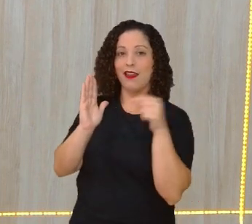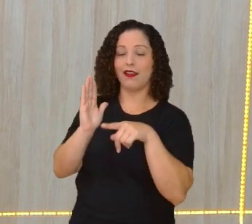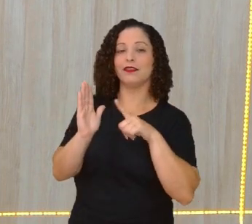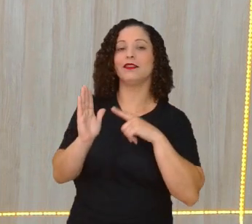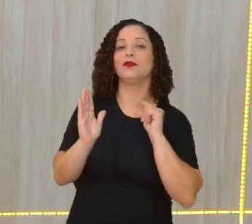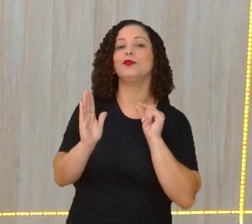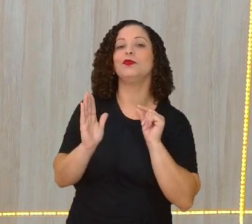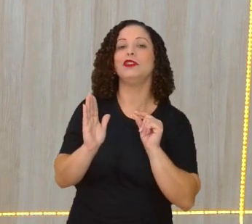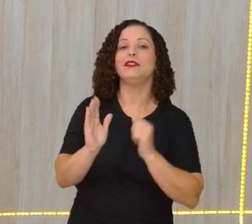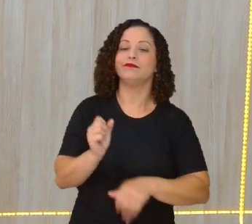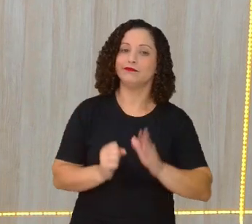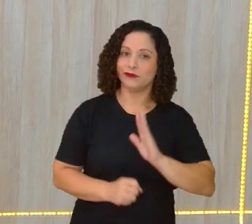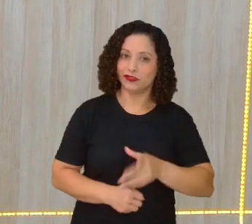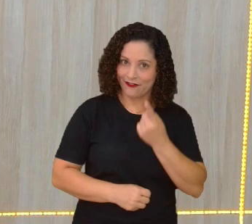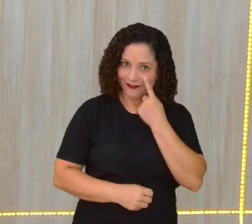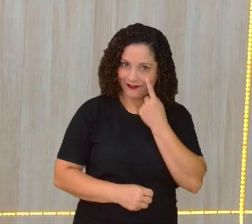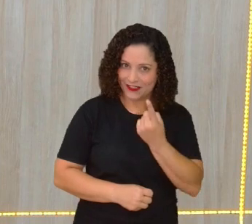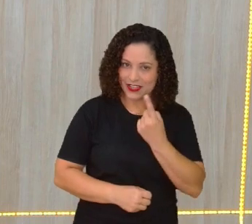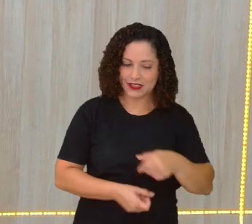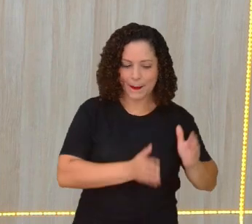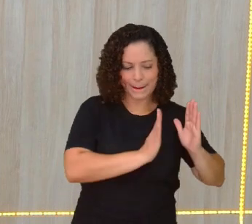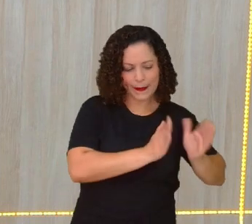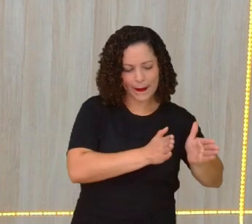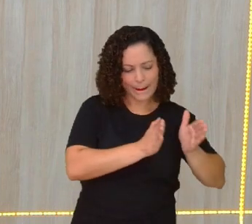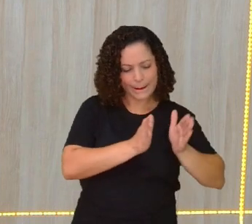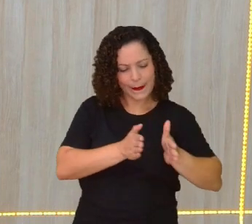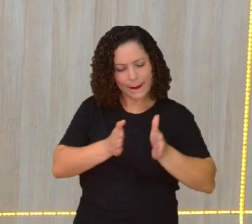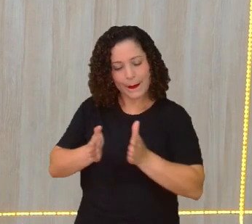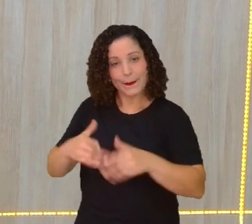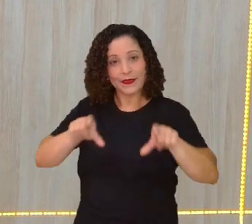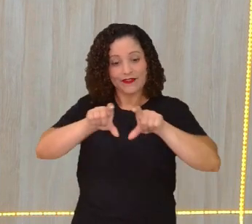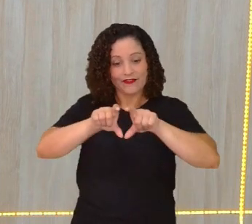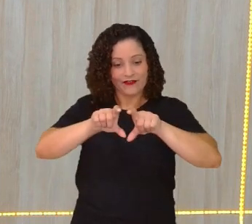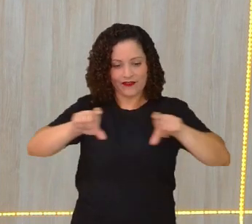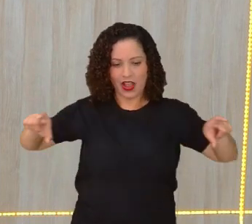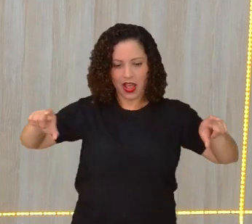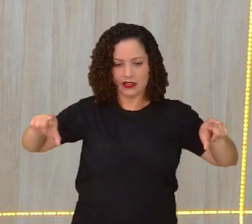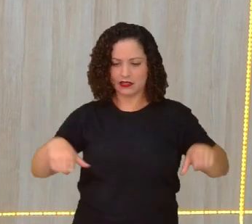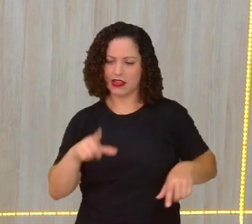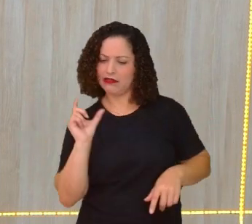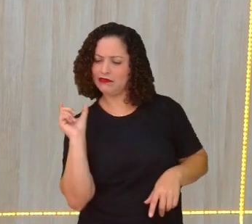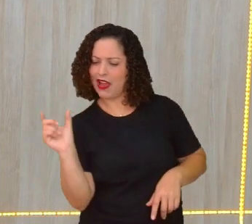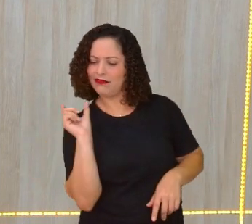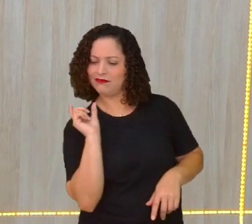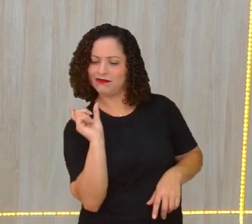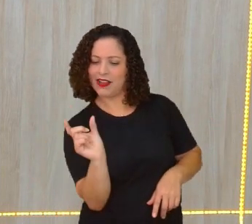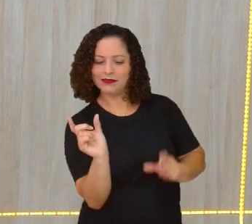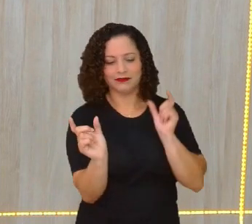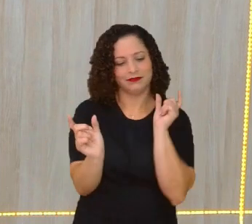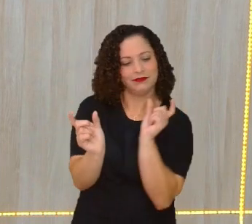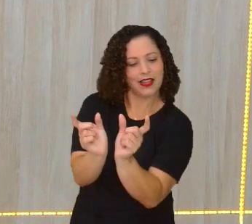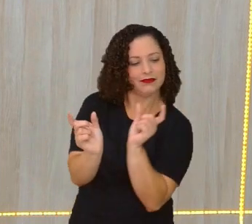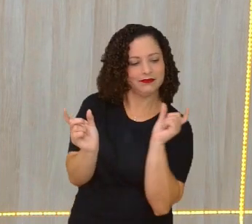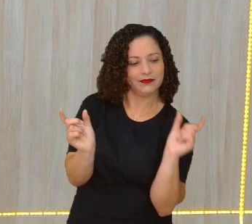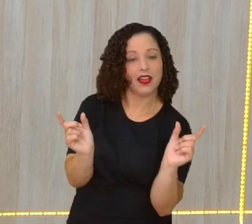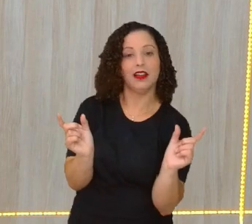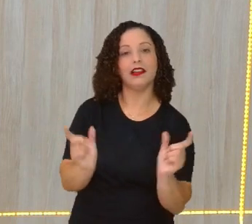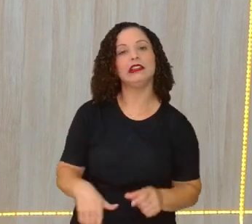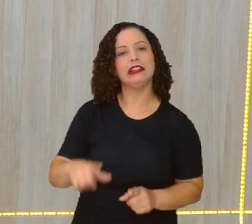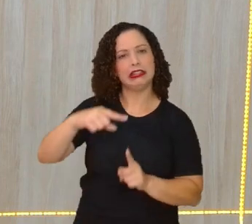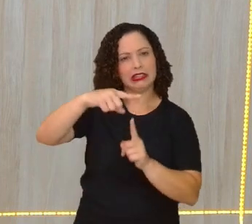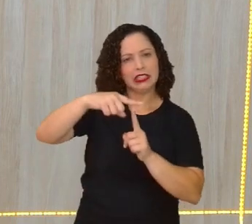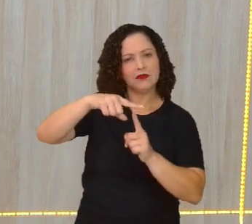já vimos esse processo, não é? Frase, oração, período. Então, nós temos períodos simples, períodos